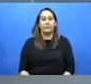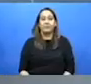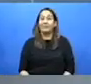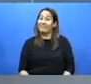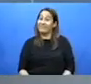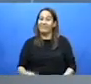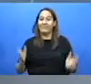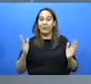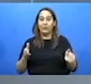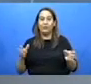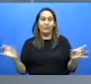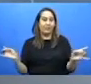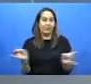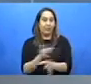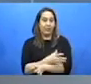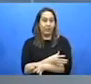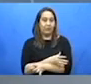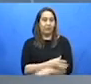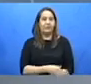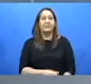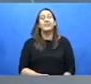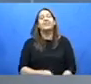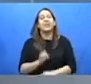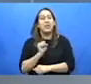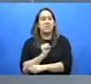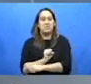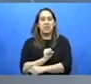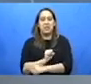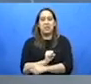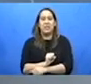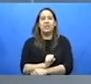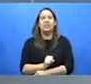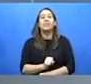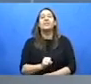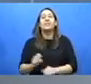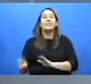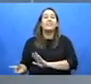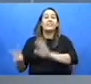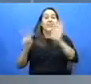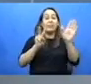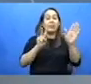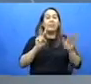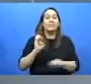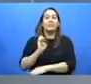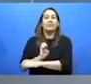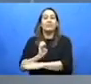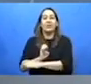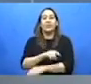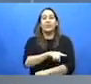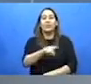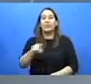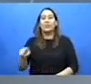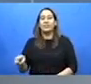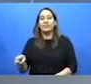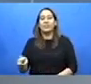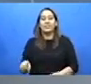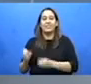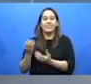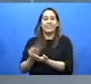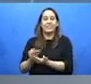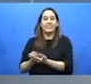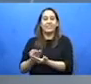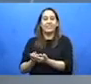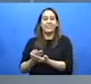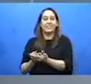E por hoje é só. Vou ficando por aqui, mas semana que vem estou de volta com mais uma aula.